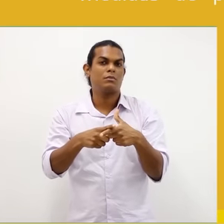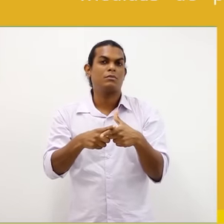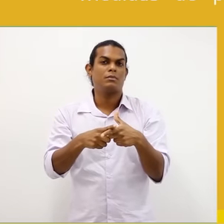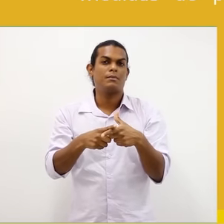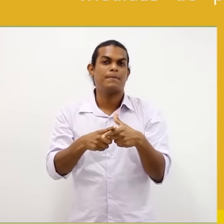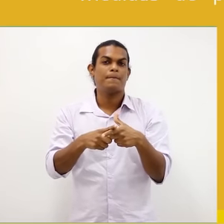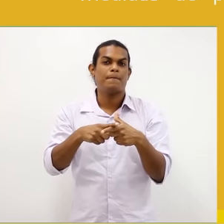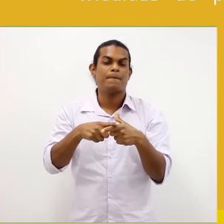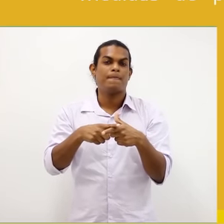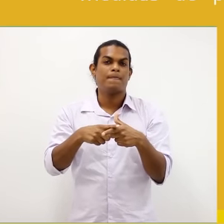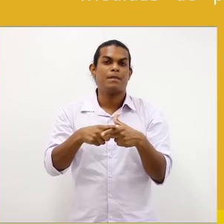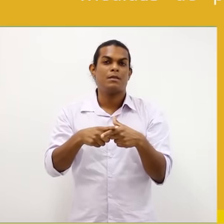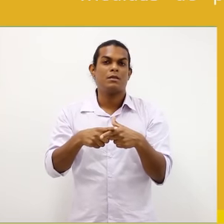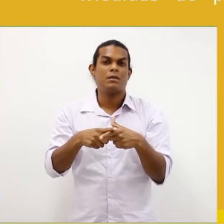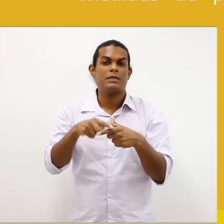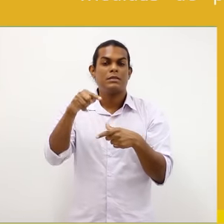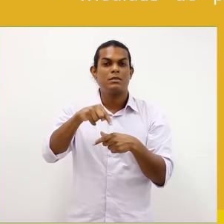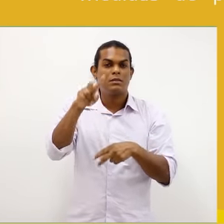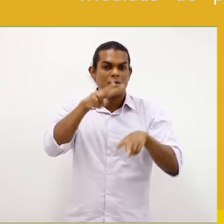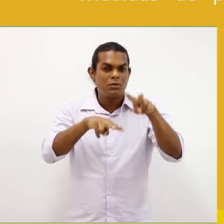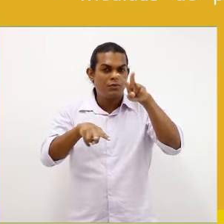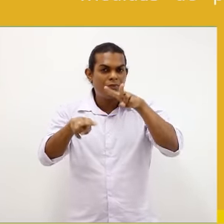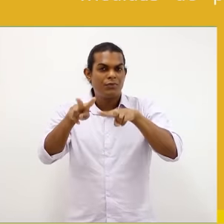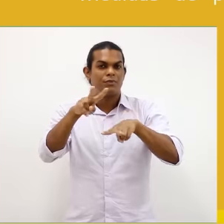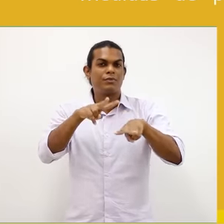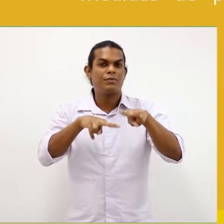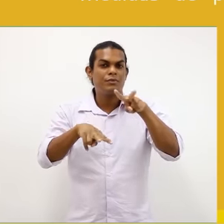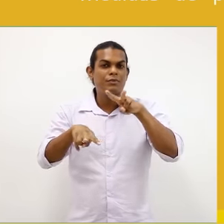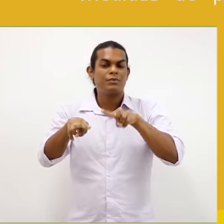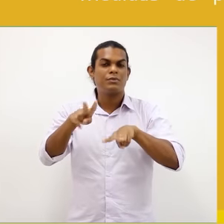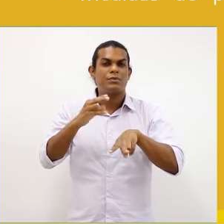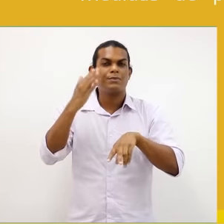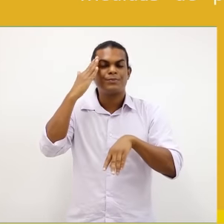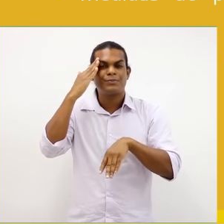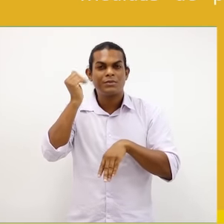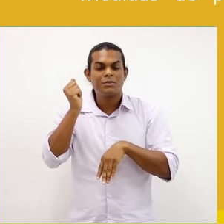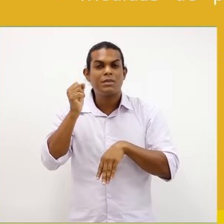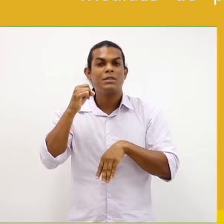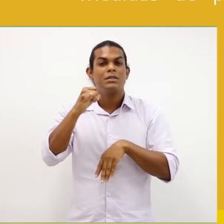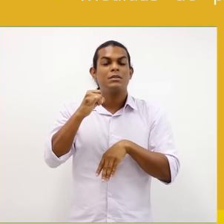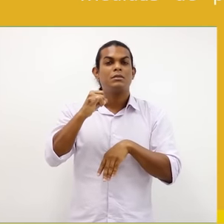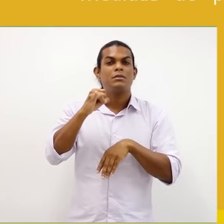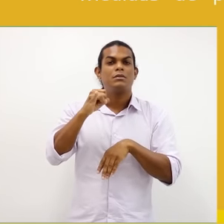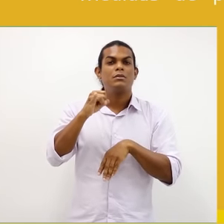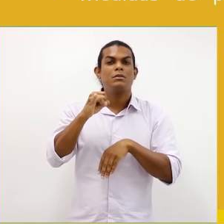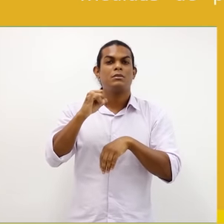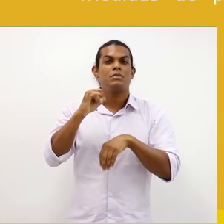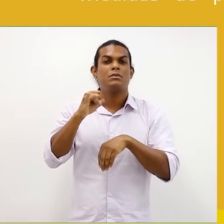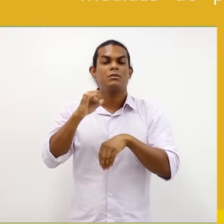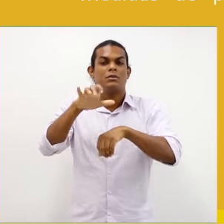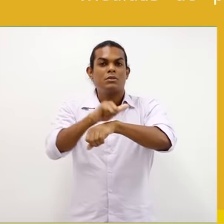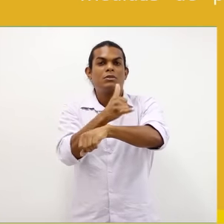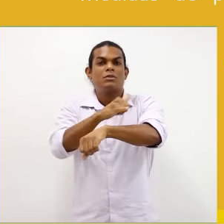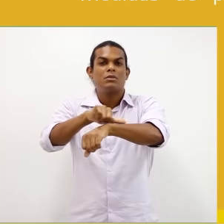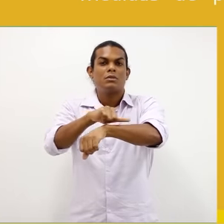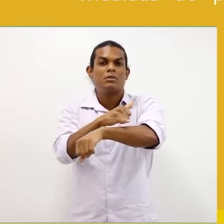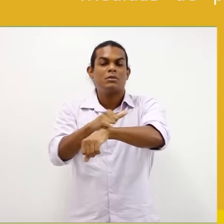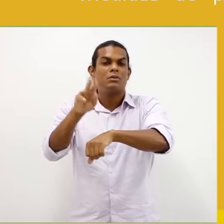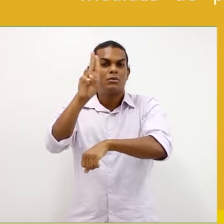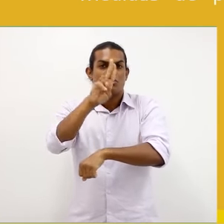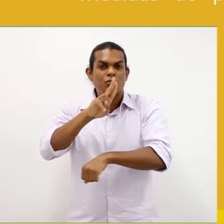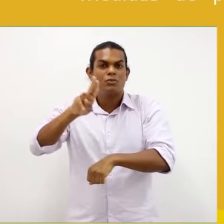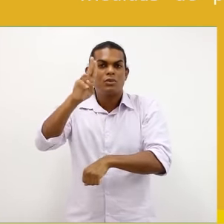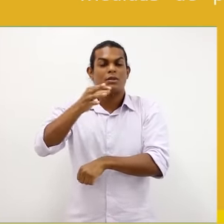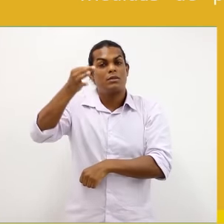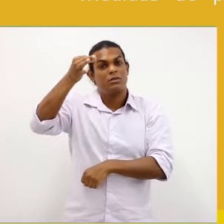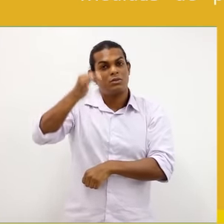de monitoramento de exposição do risco. Saber se está sendo efetiva as medidas anteriormente tomadas para eliminar e